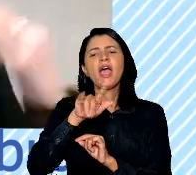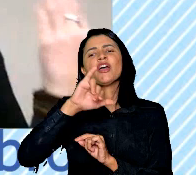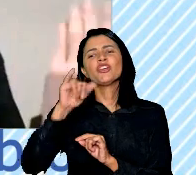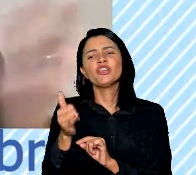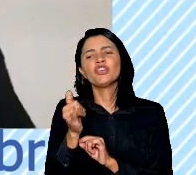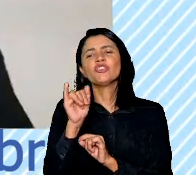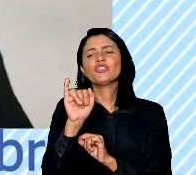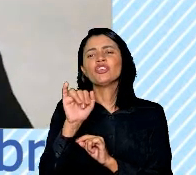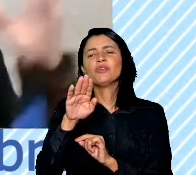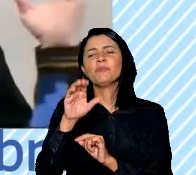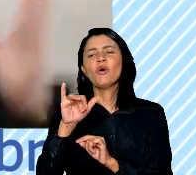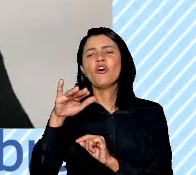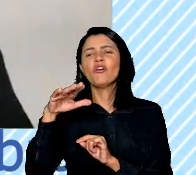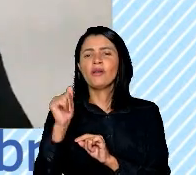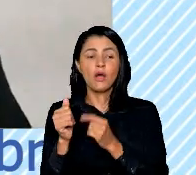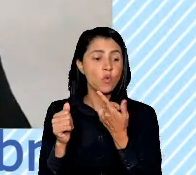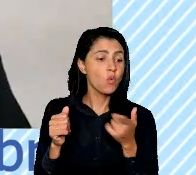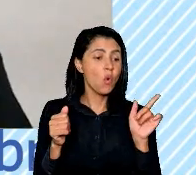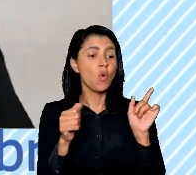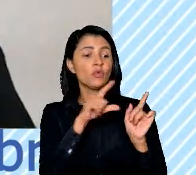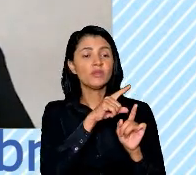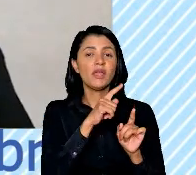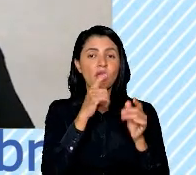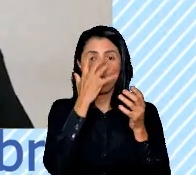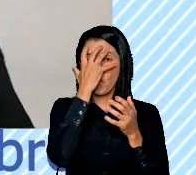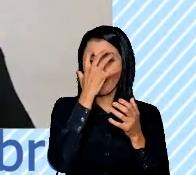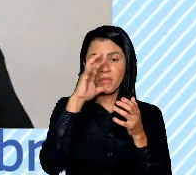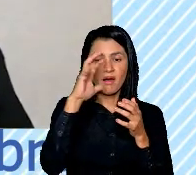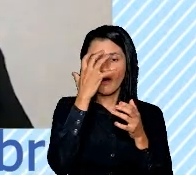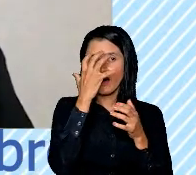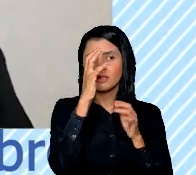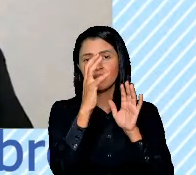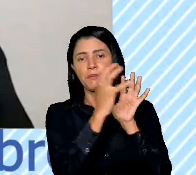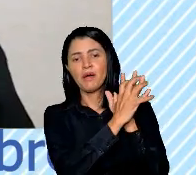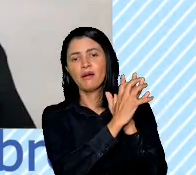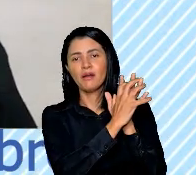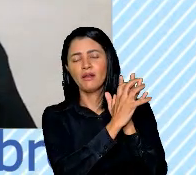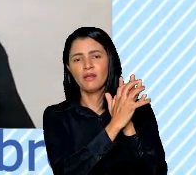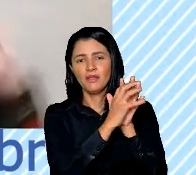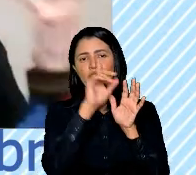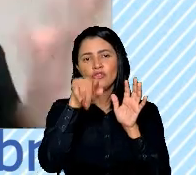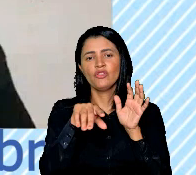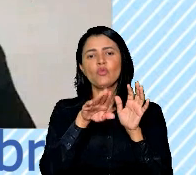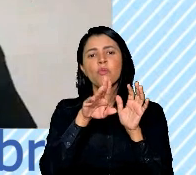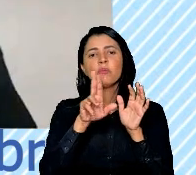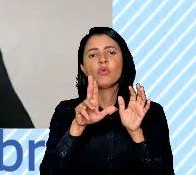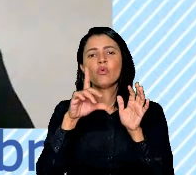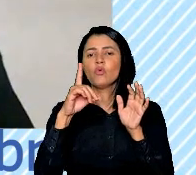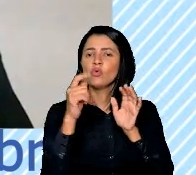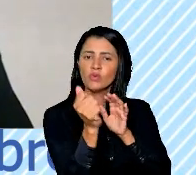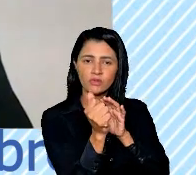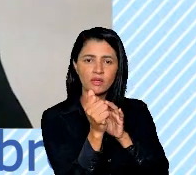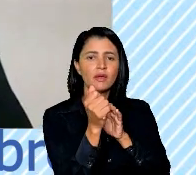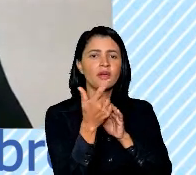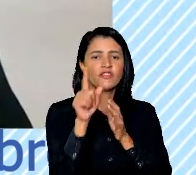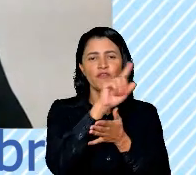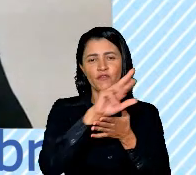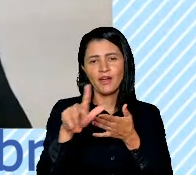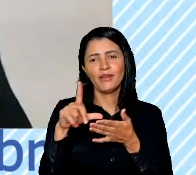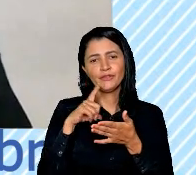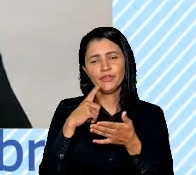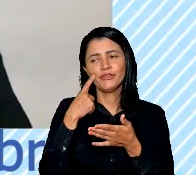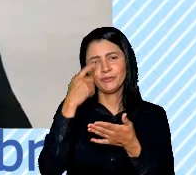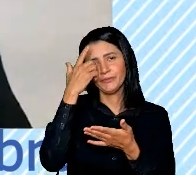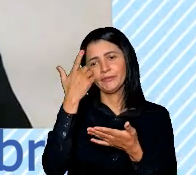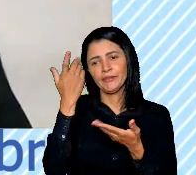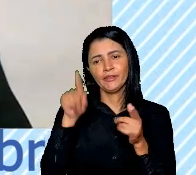jiboia, e do outro lado tem uma máscara em cima, que é uma máscara de um Buda. de um dos Budas, porque nós estamos acostumados que o